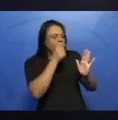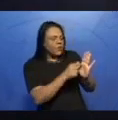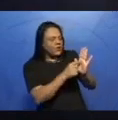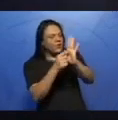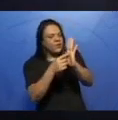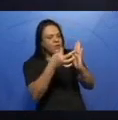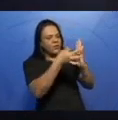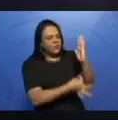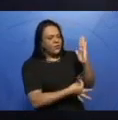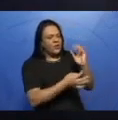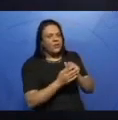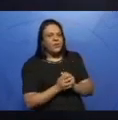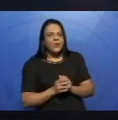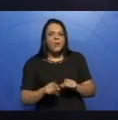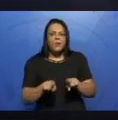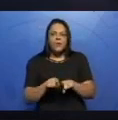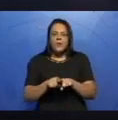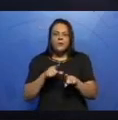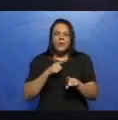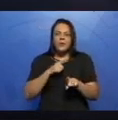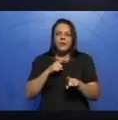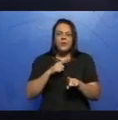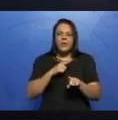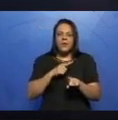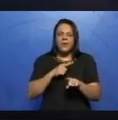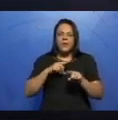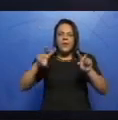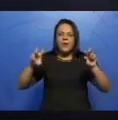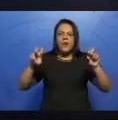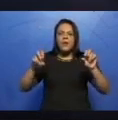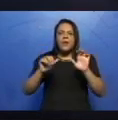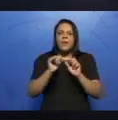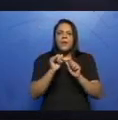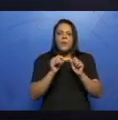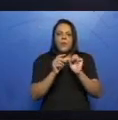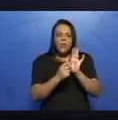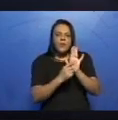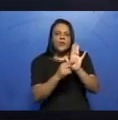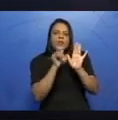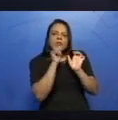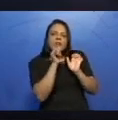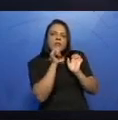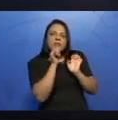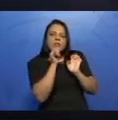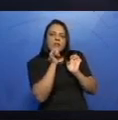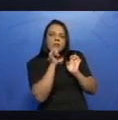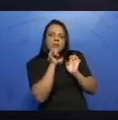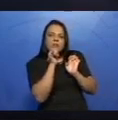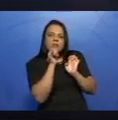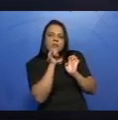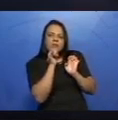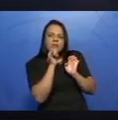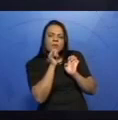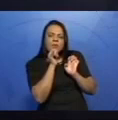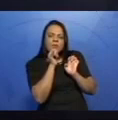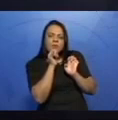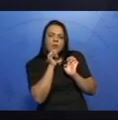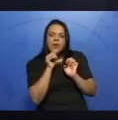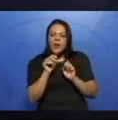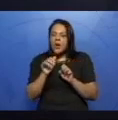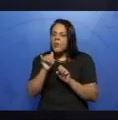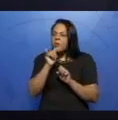Para exemplificar também, eu posso dizer, por exemplo, tais como, também